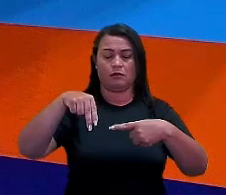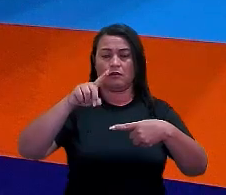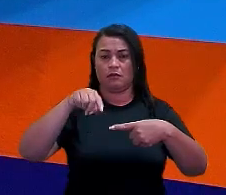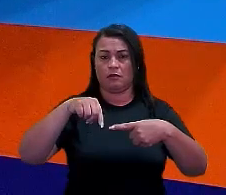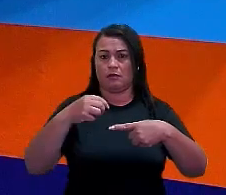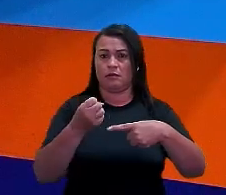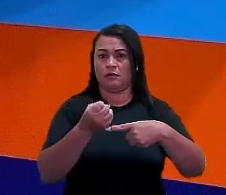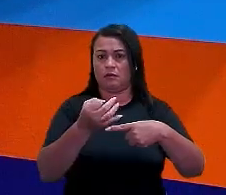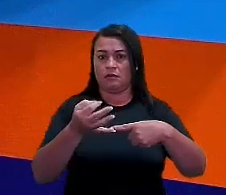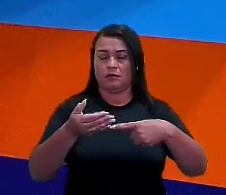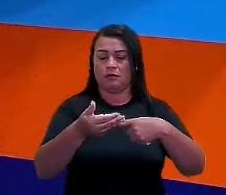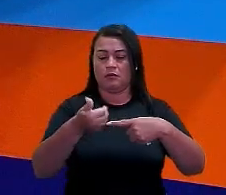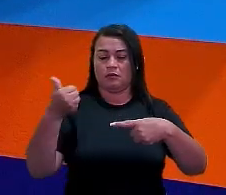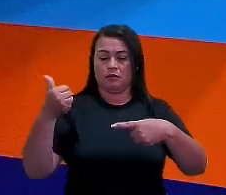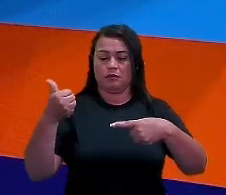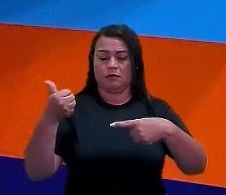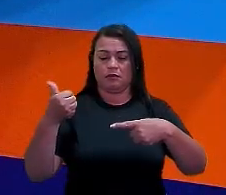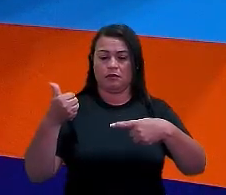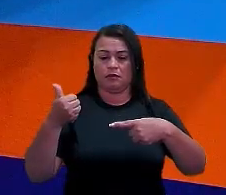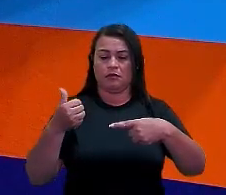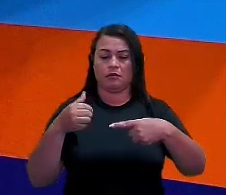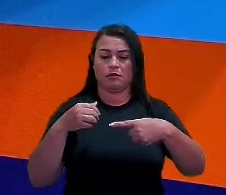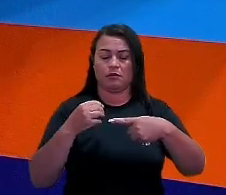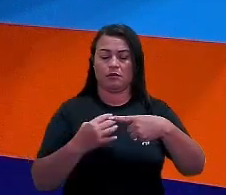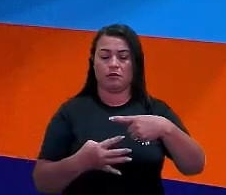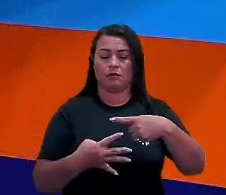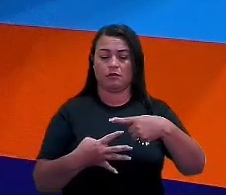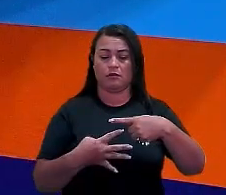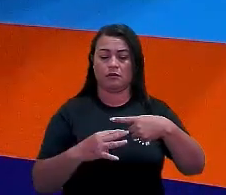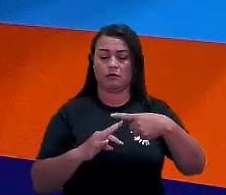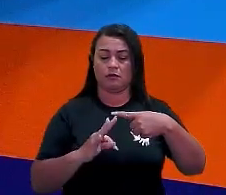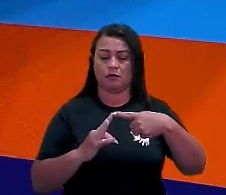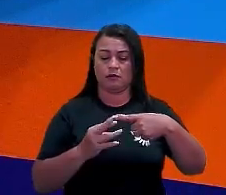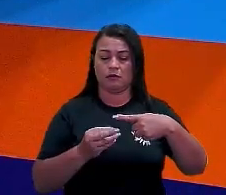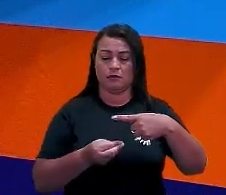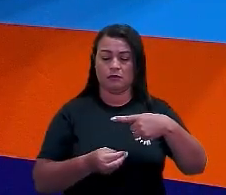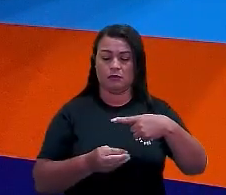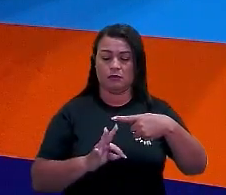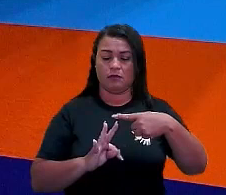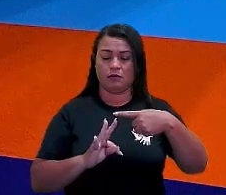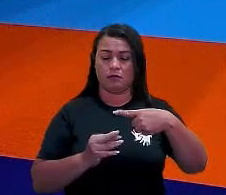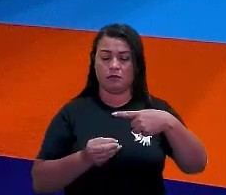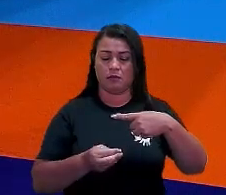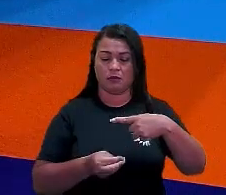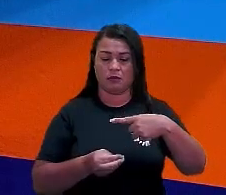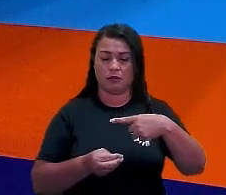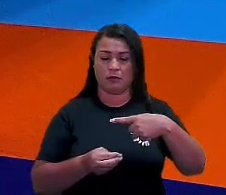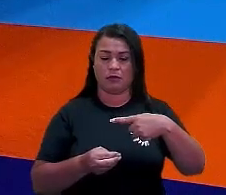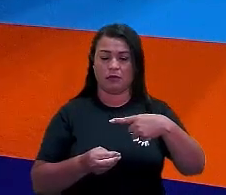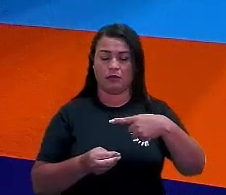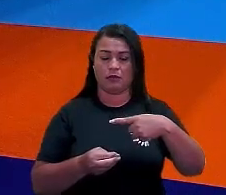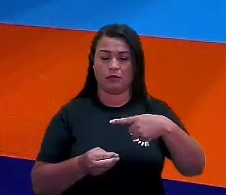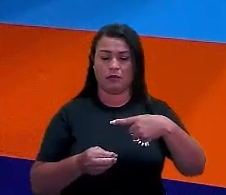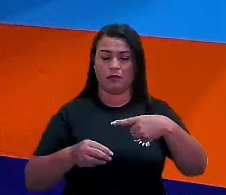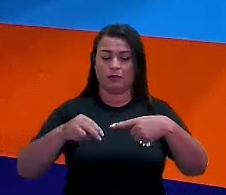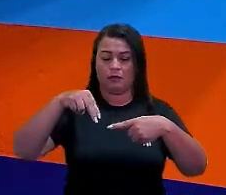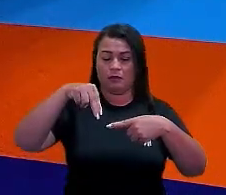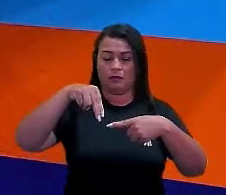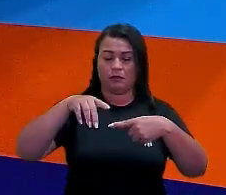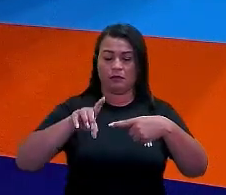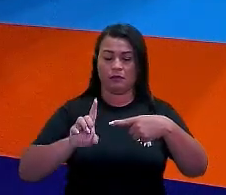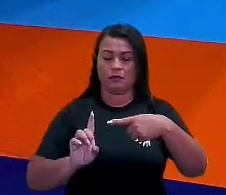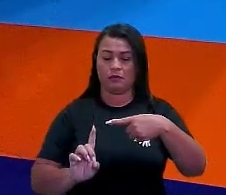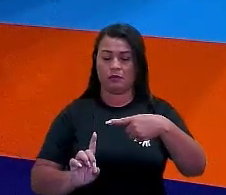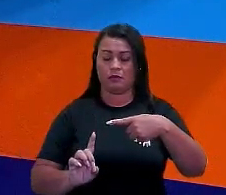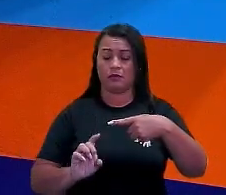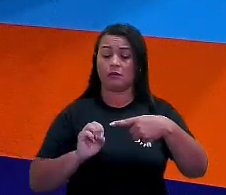foi consumida. E aqui eu vou botar o total de fatias que tinha, tá certo? Se eram 4 fatias